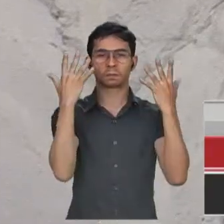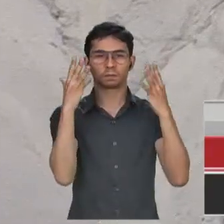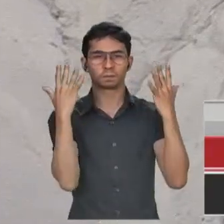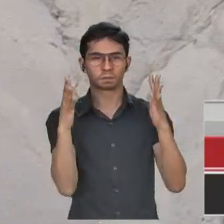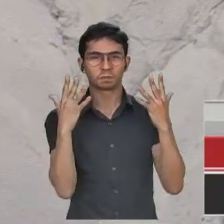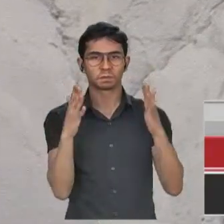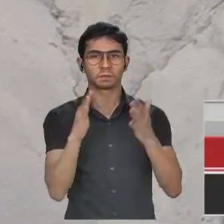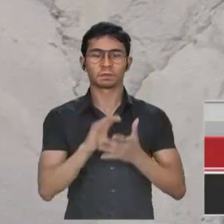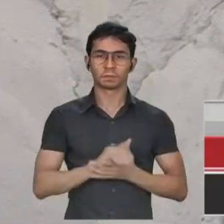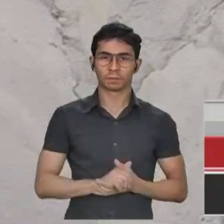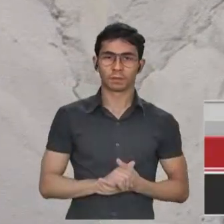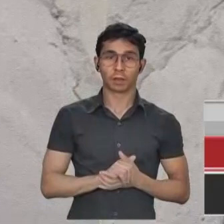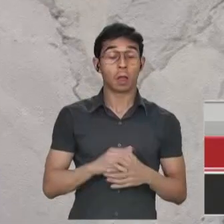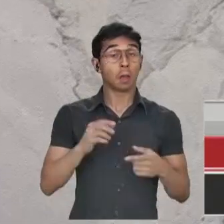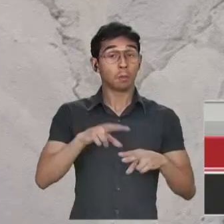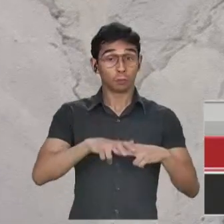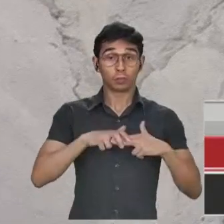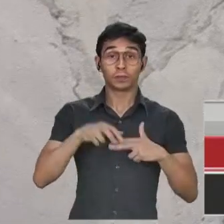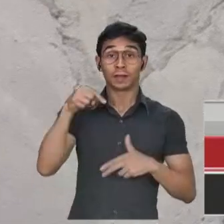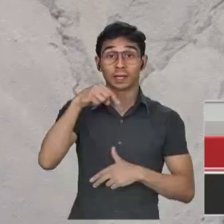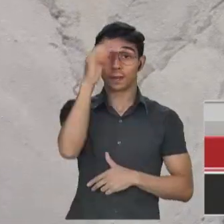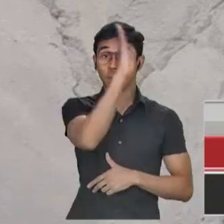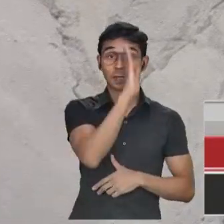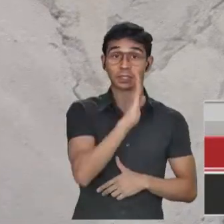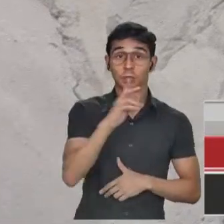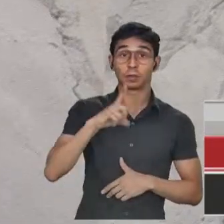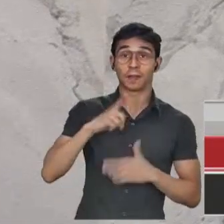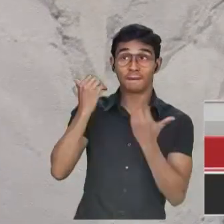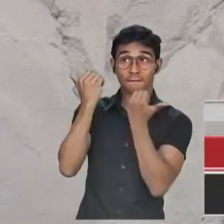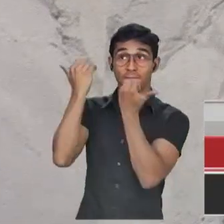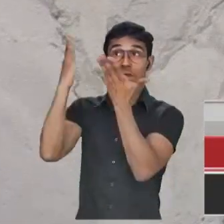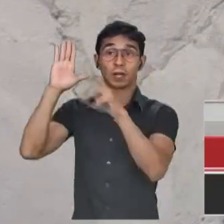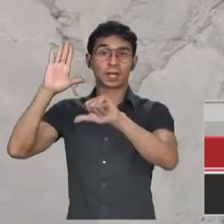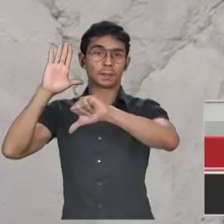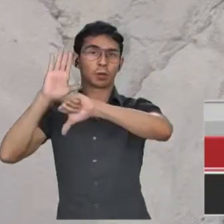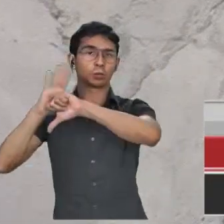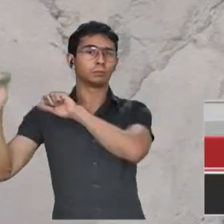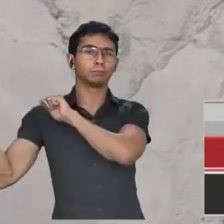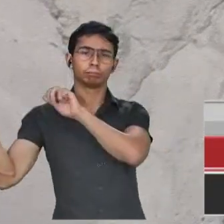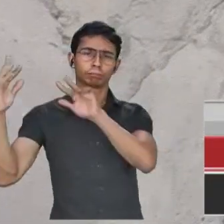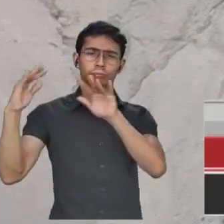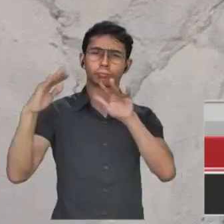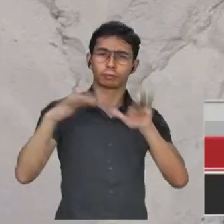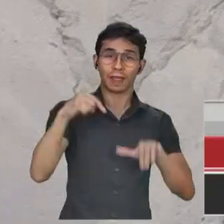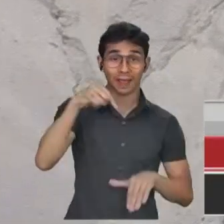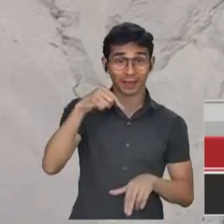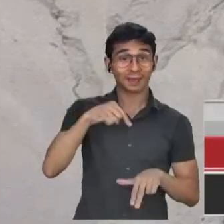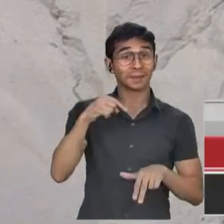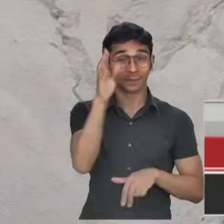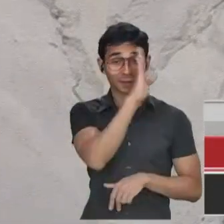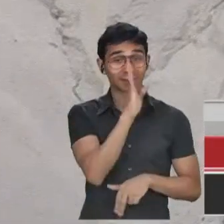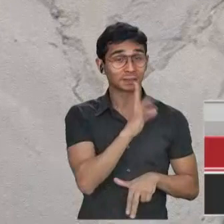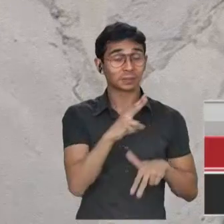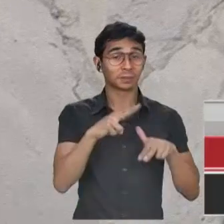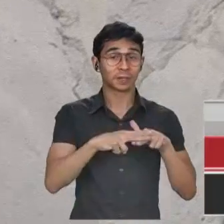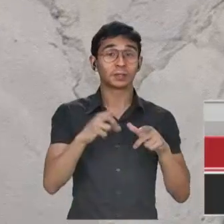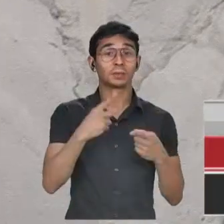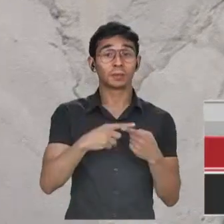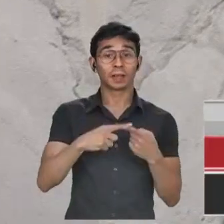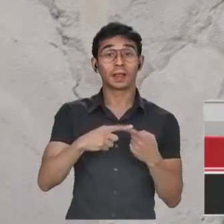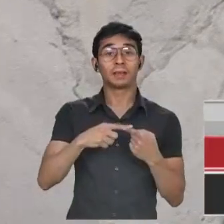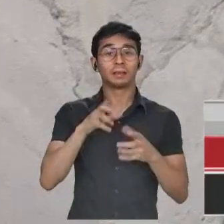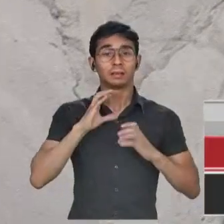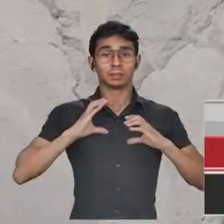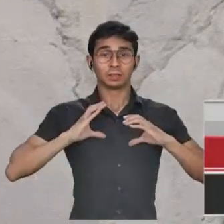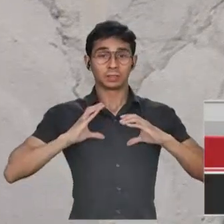porque nós vemos que aqui o criminoso é valorizado em detrimento do cidadão e nas polícias que lutam